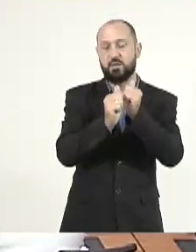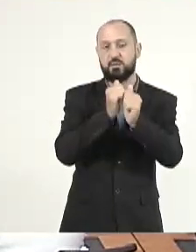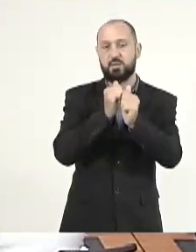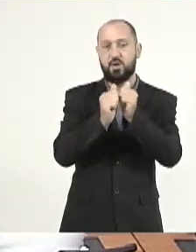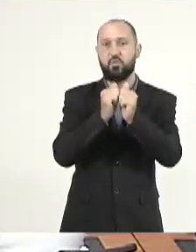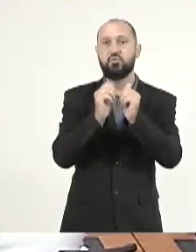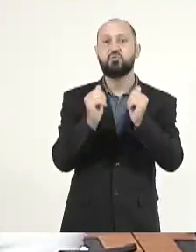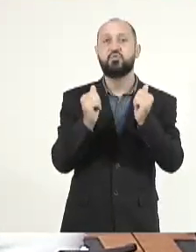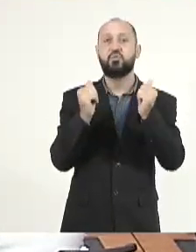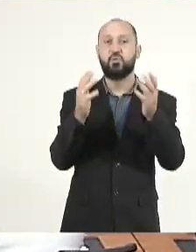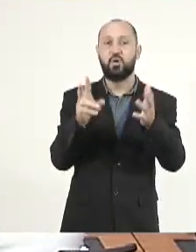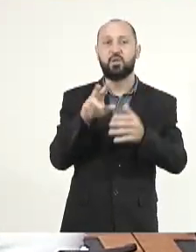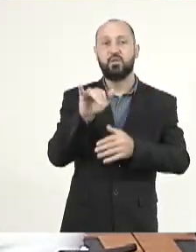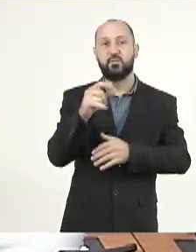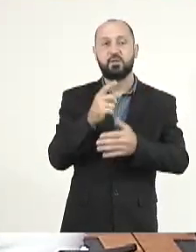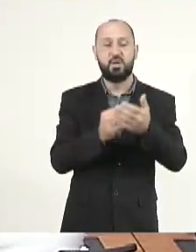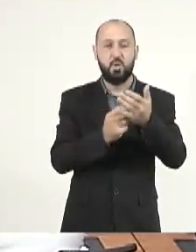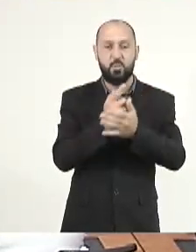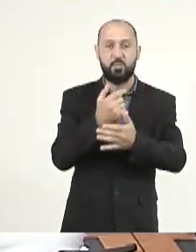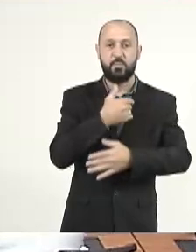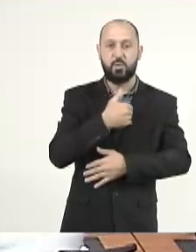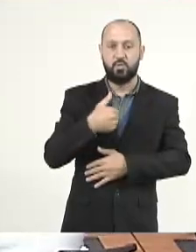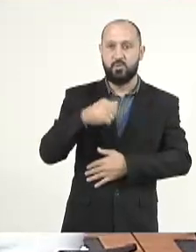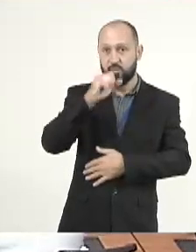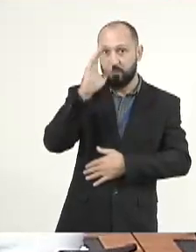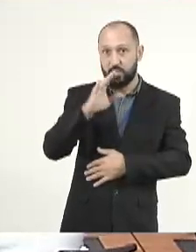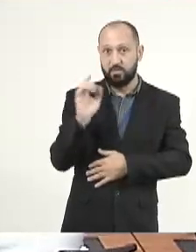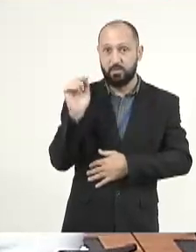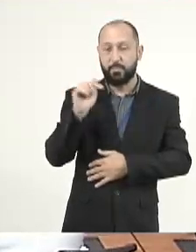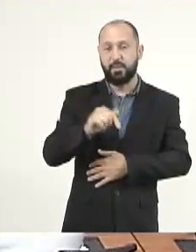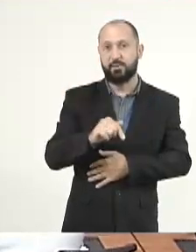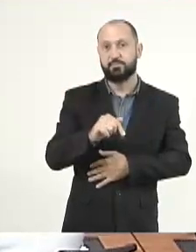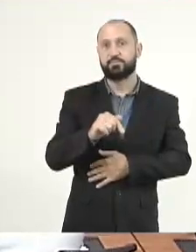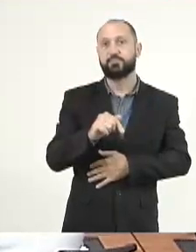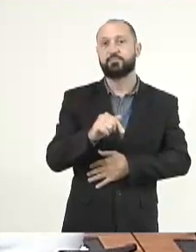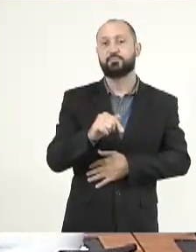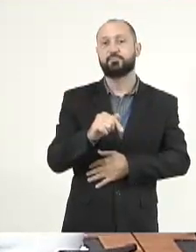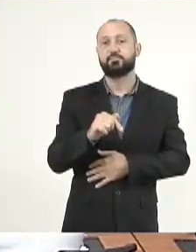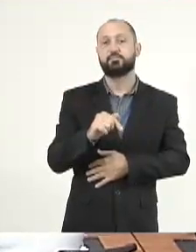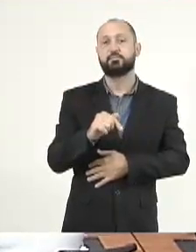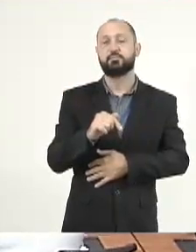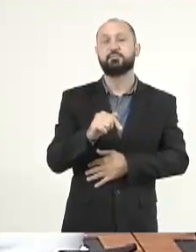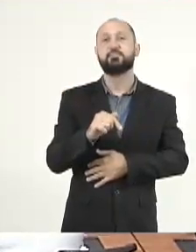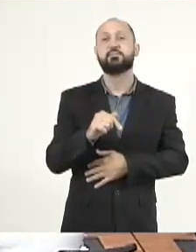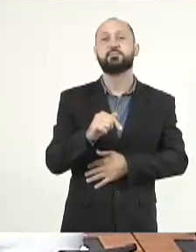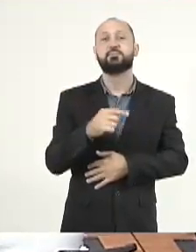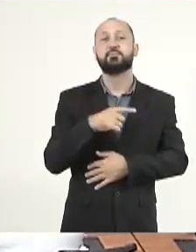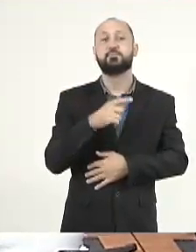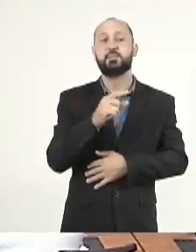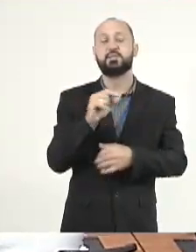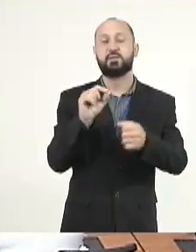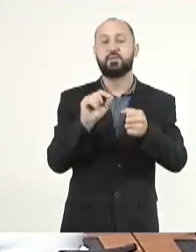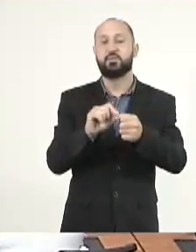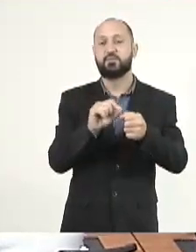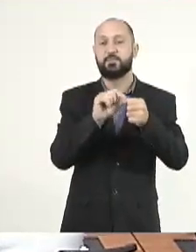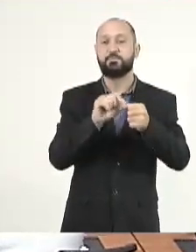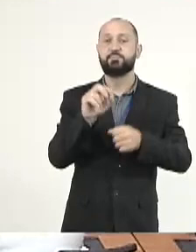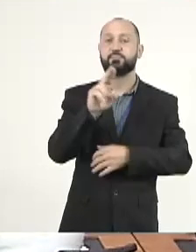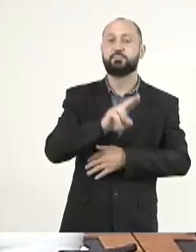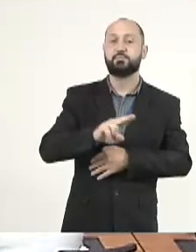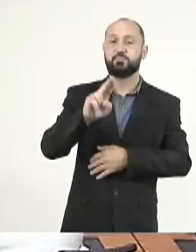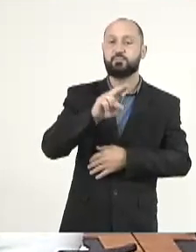importado, que vai ser importado pelo governo brasileiro para cá, ele, para sua produção, é